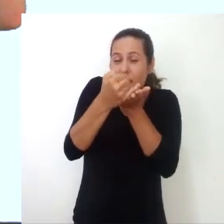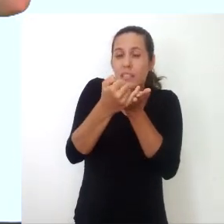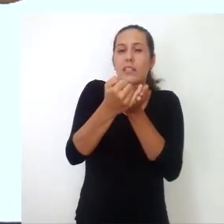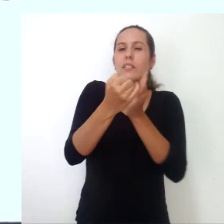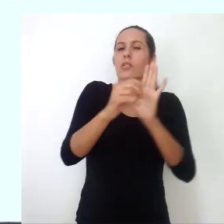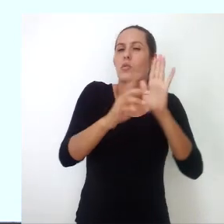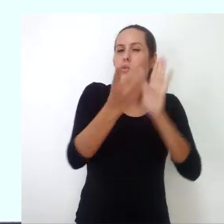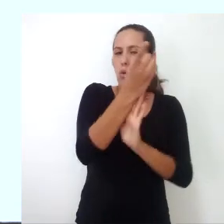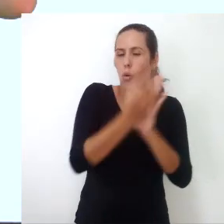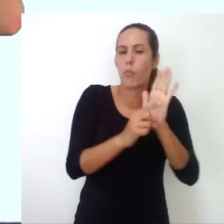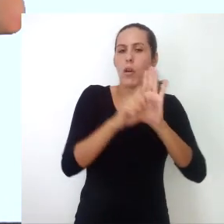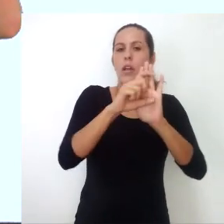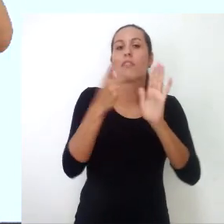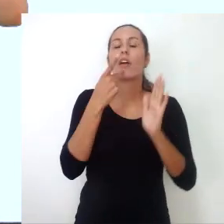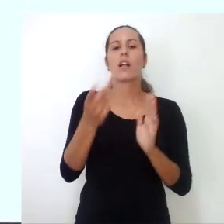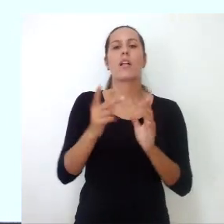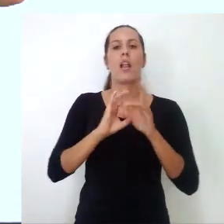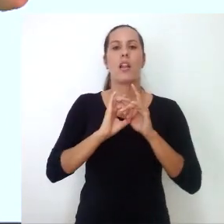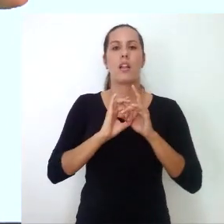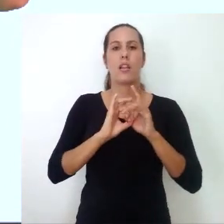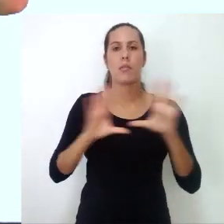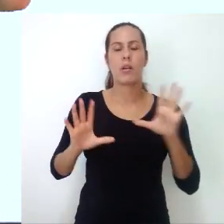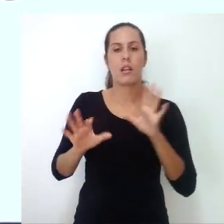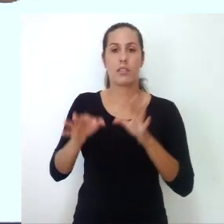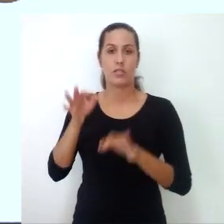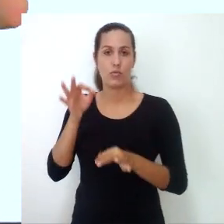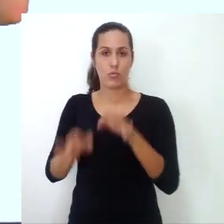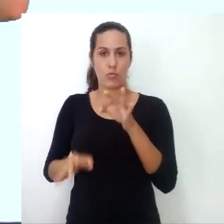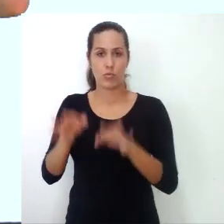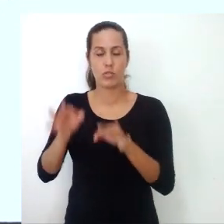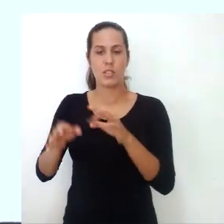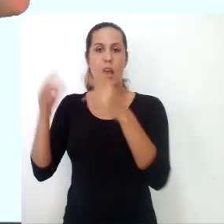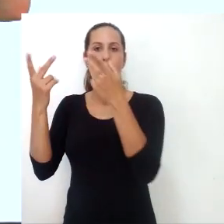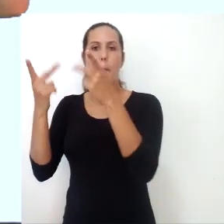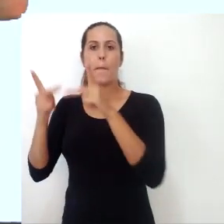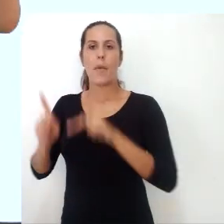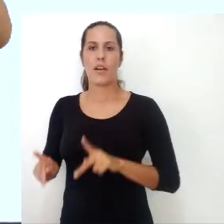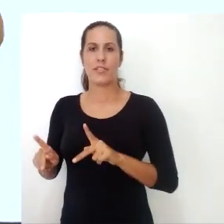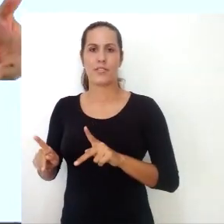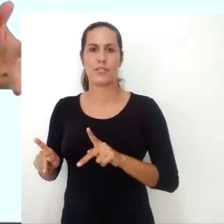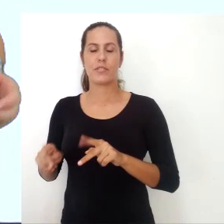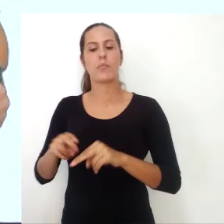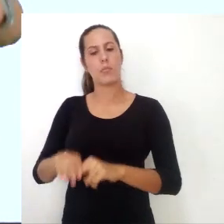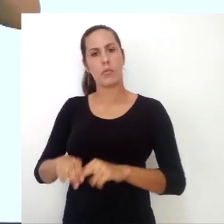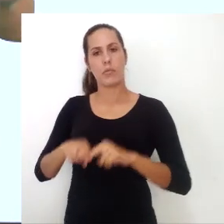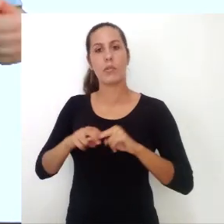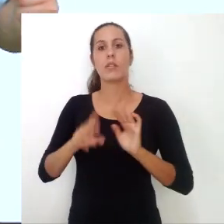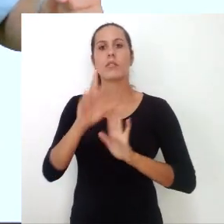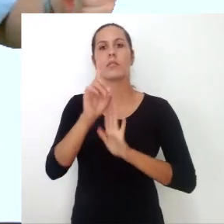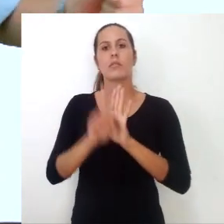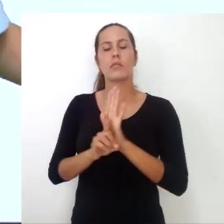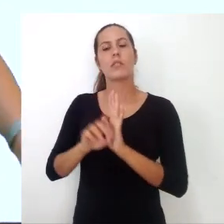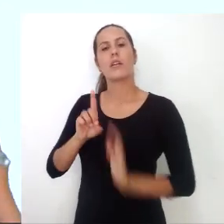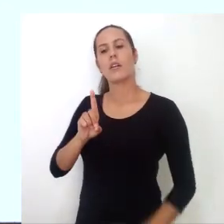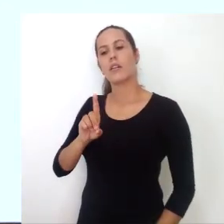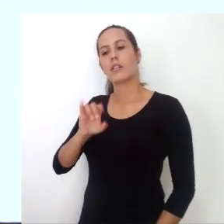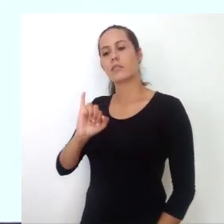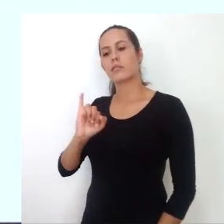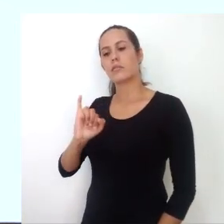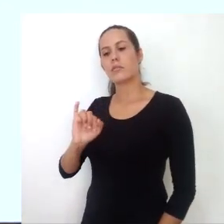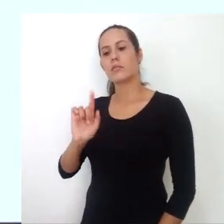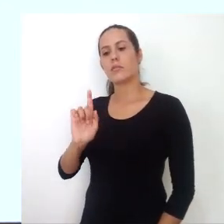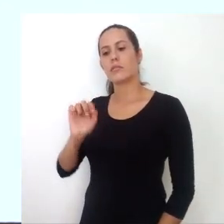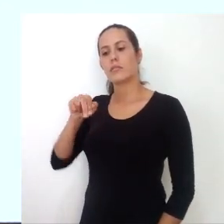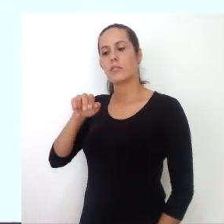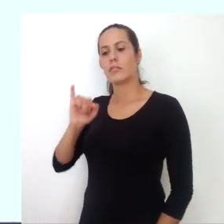seu preâmbulo, ele já fala em liberdade, justiça, paz, tudo isso pela dignidade